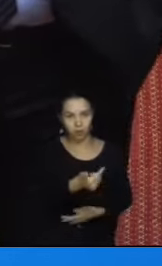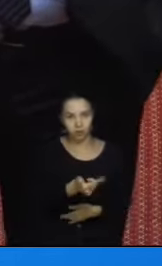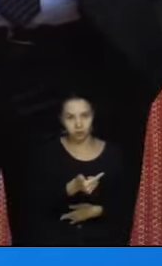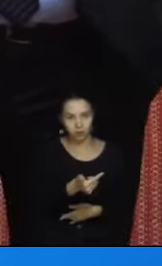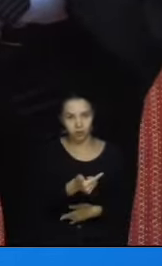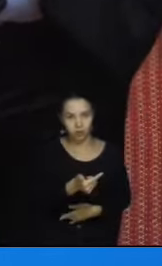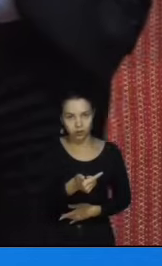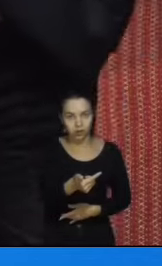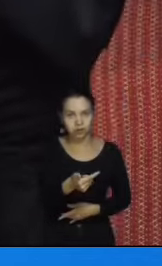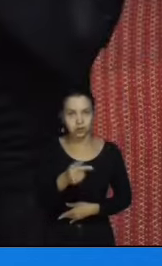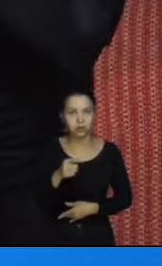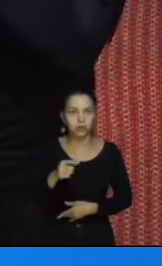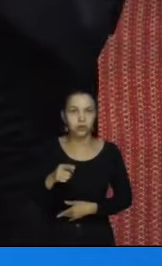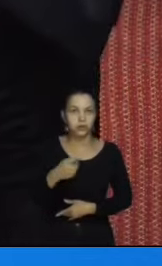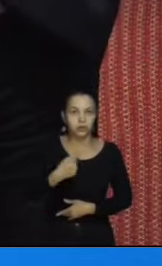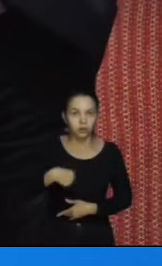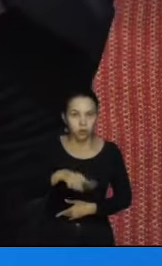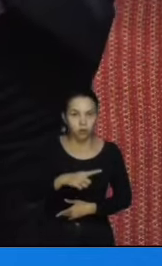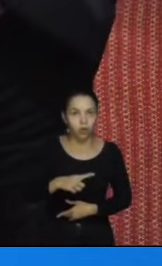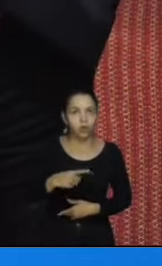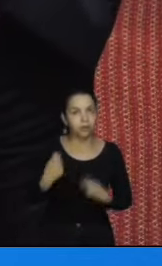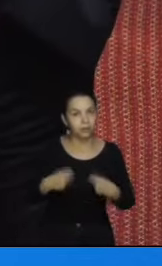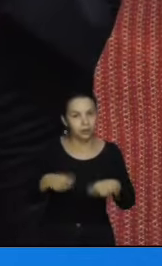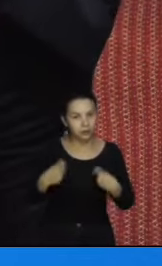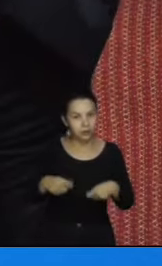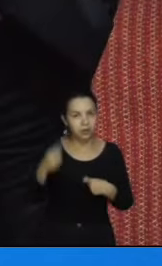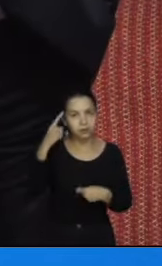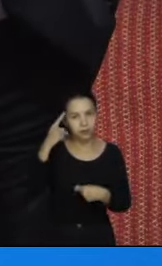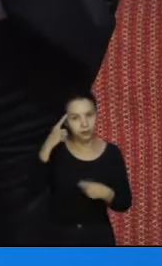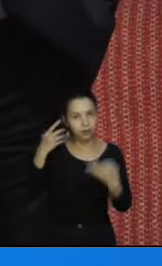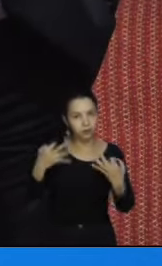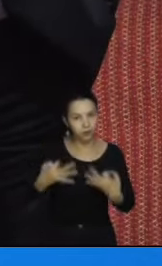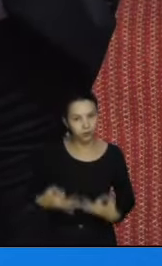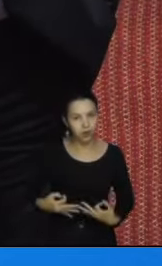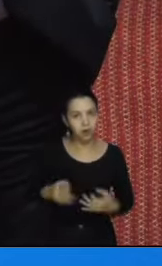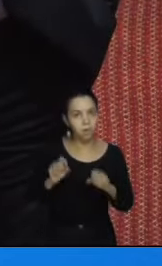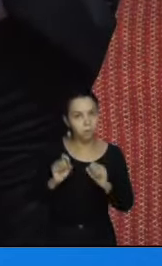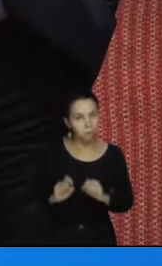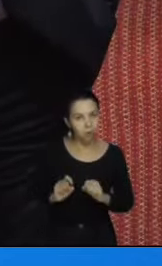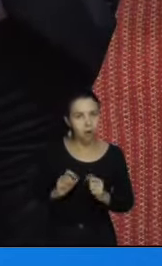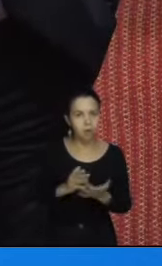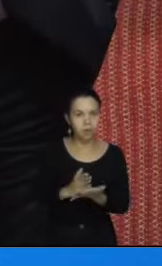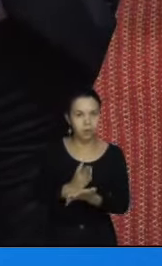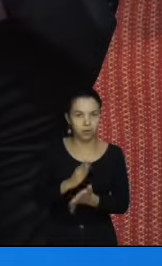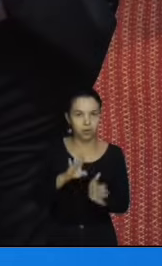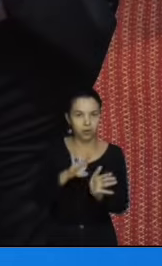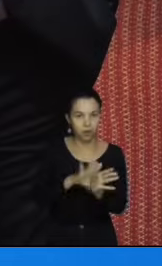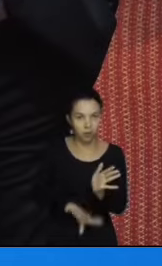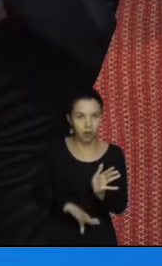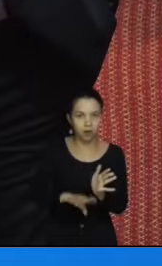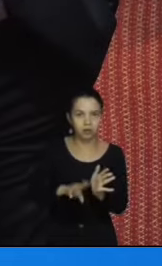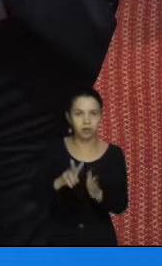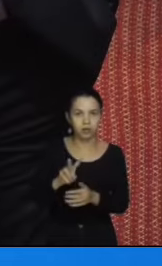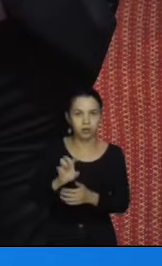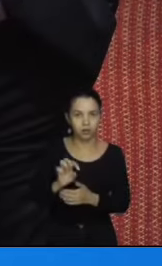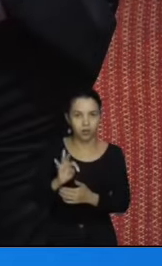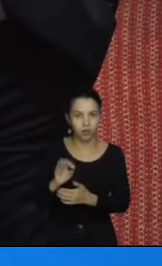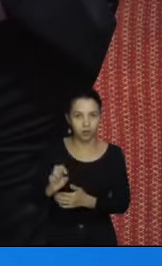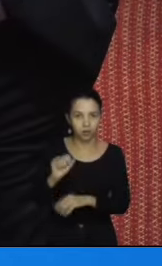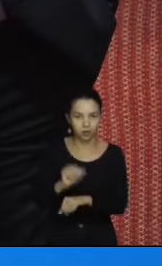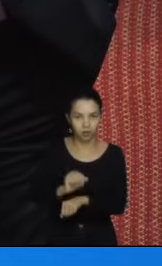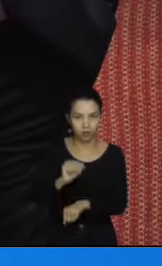e nós temos que ter bom senso coerência Podemos sim aprovar a derrubada do veto e esperar que o governo